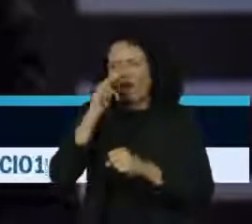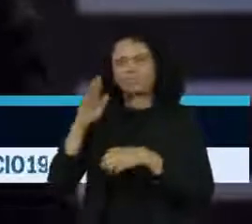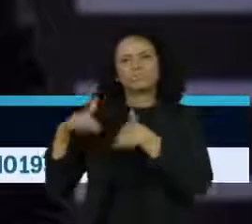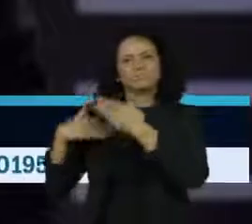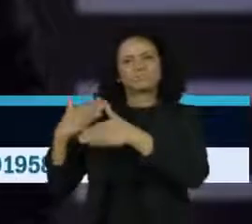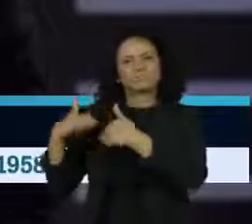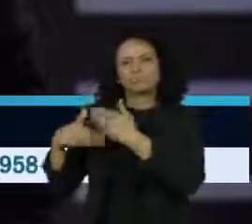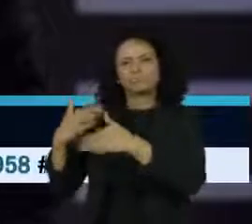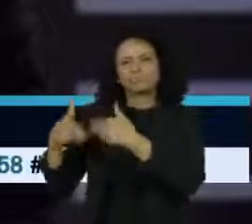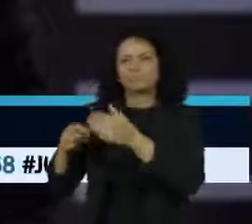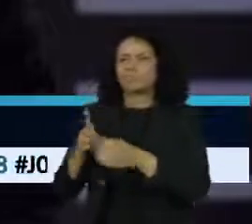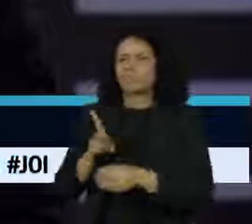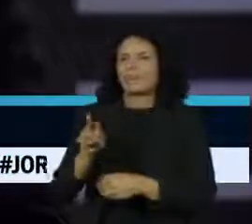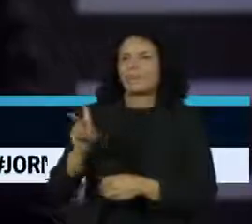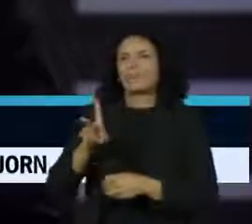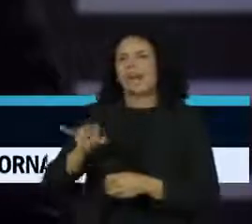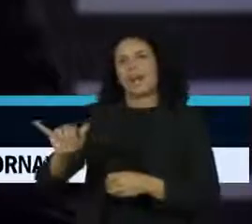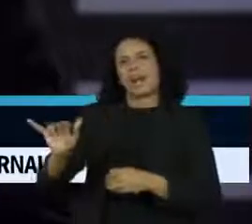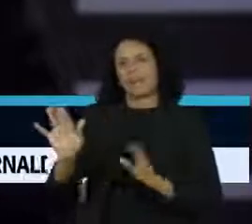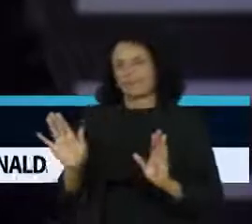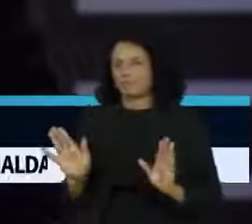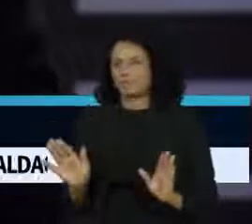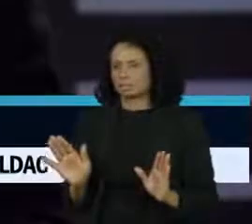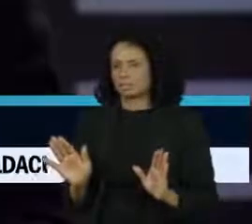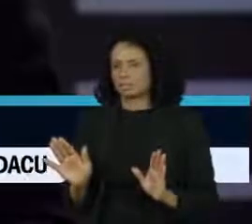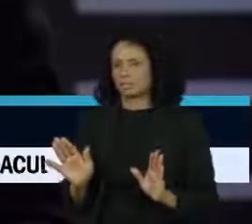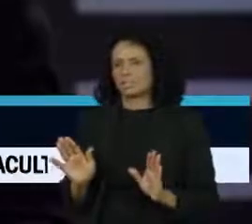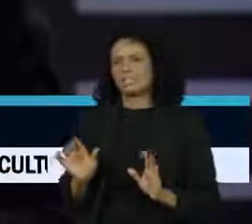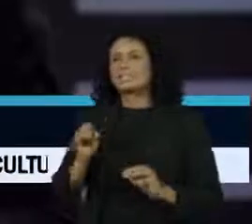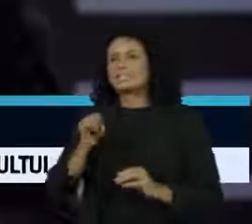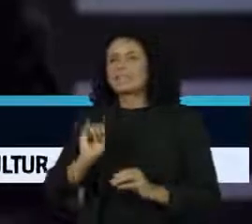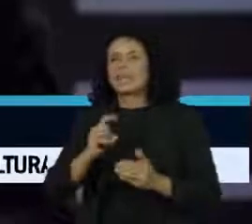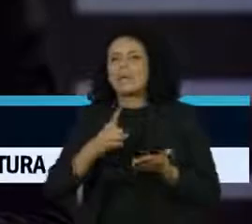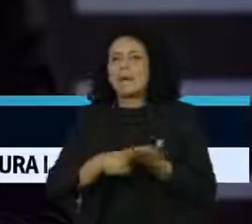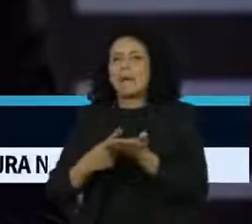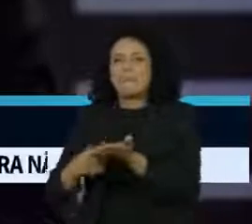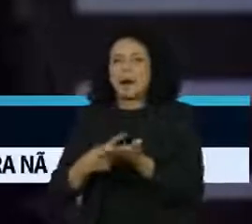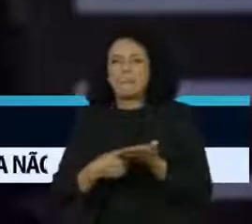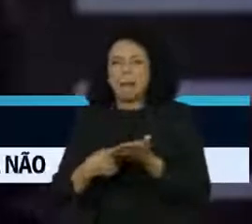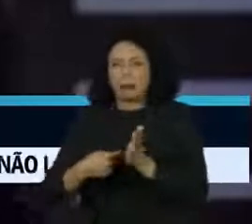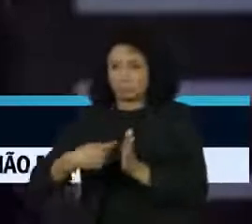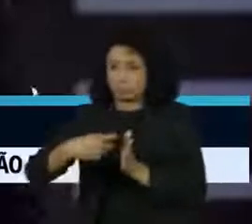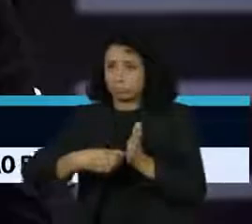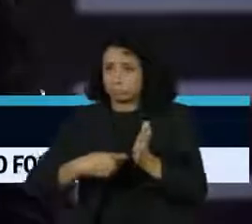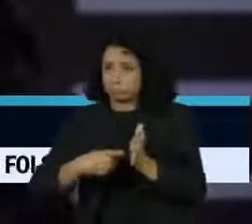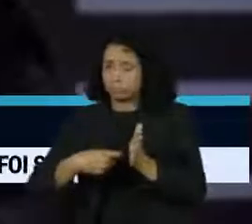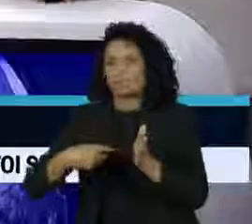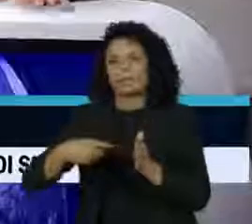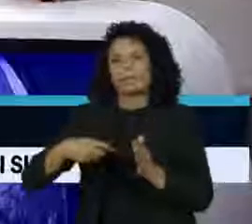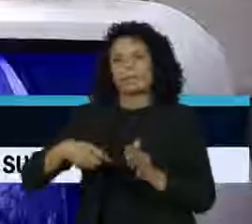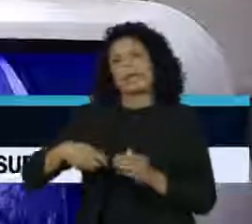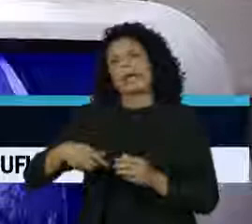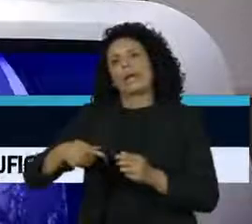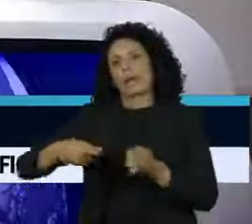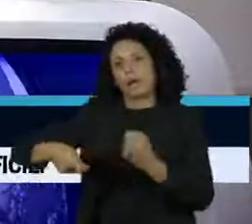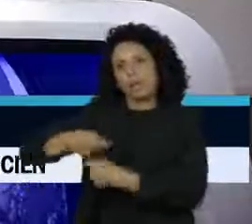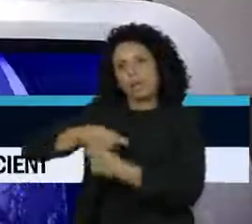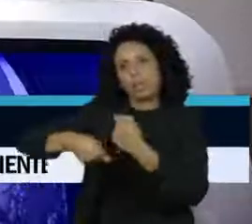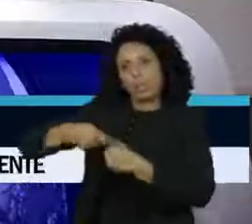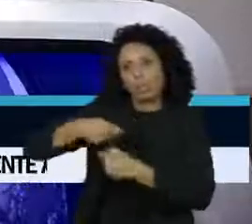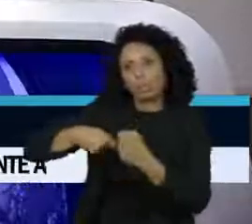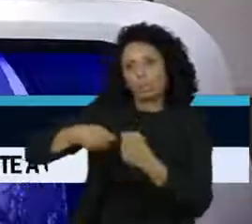mesmo depois de haver algum tipo de acordo que resolva a situação econômica atual, do ponto de vista